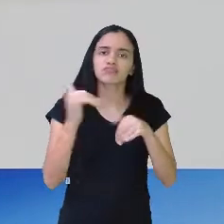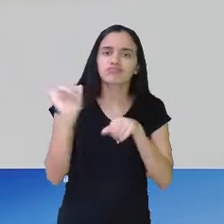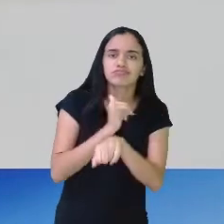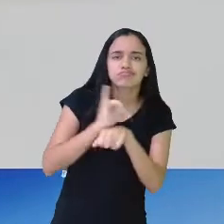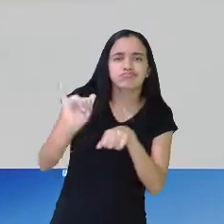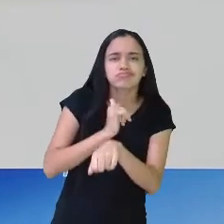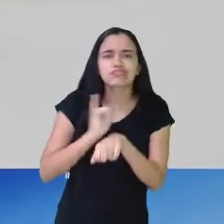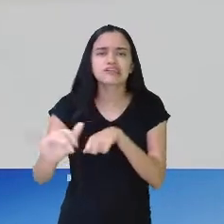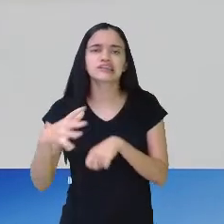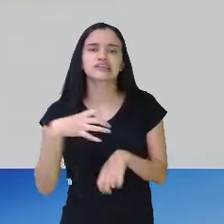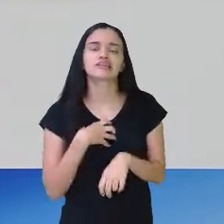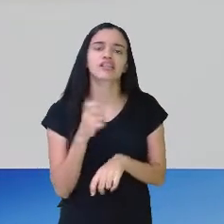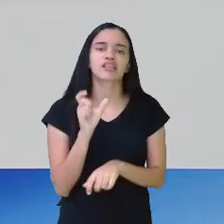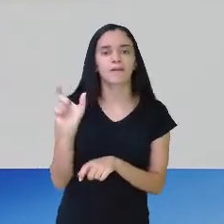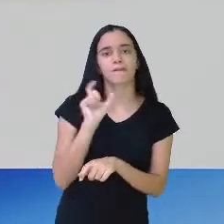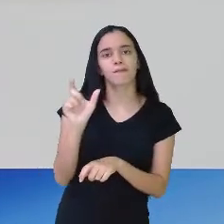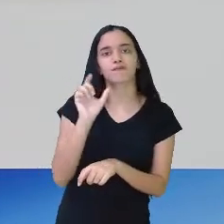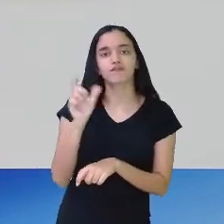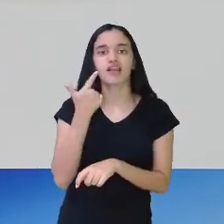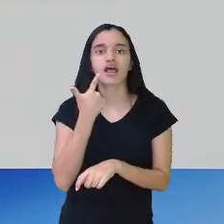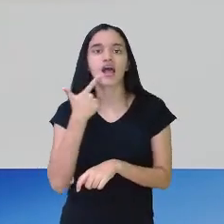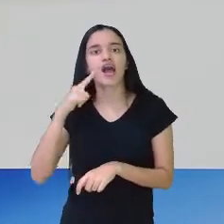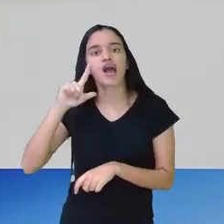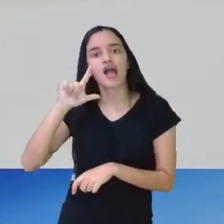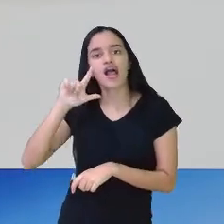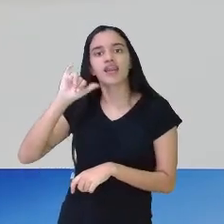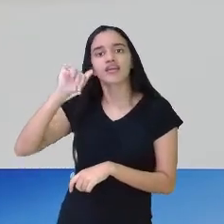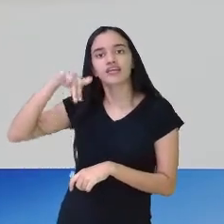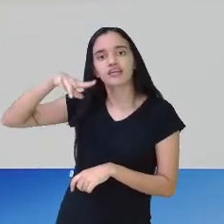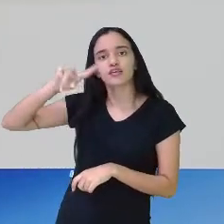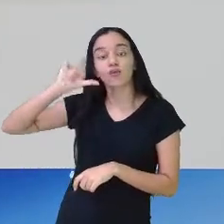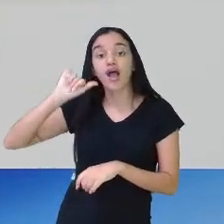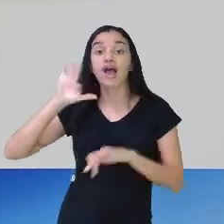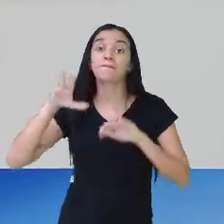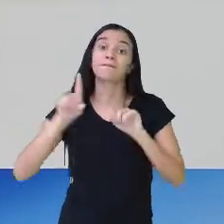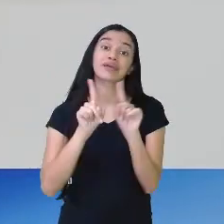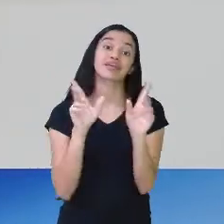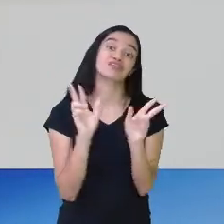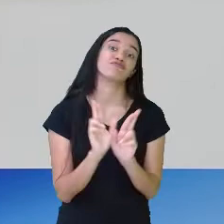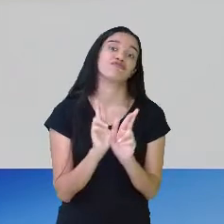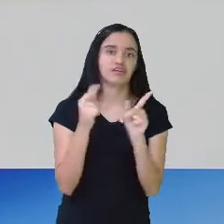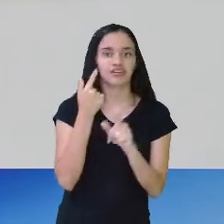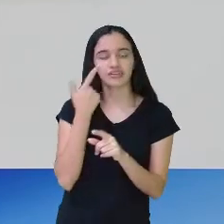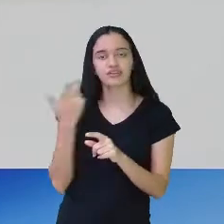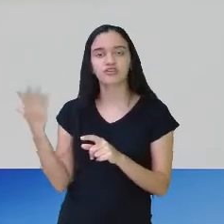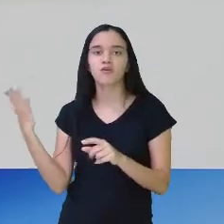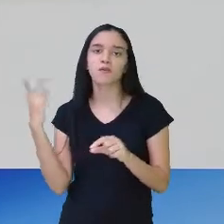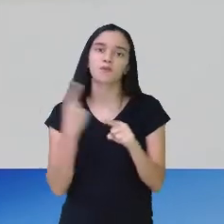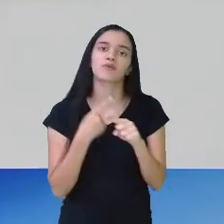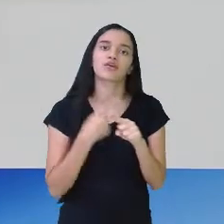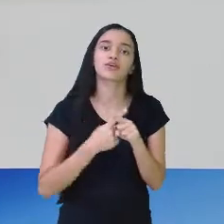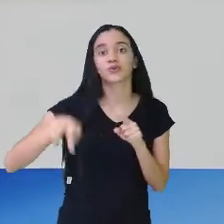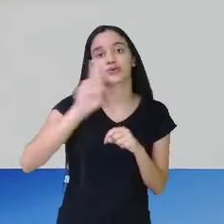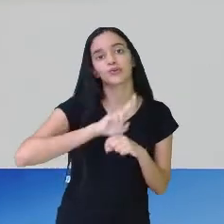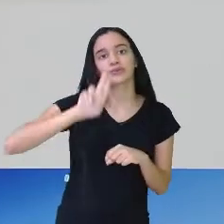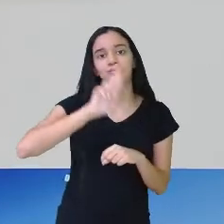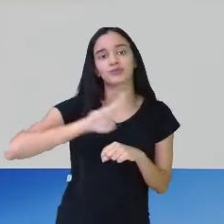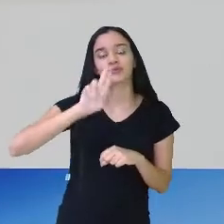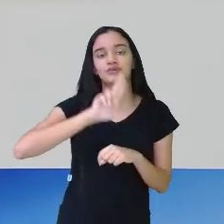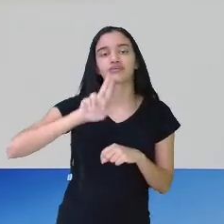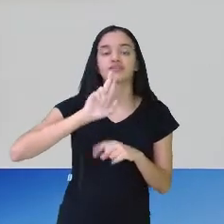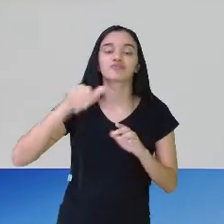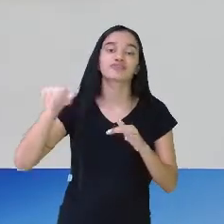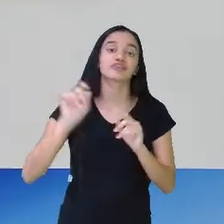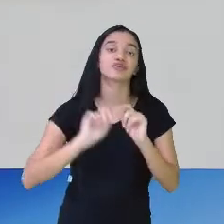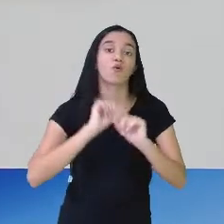de sentido da palavra língua, que também é diferente desse outro, porque aqui eu estou fazendo